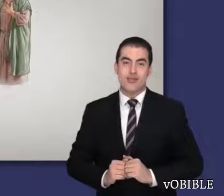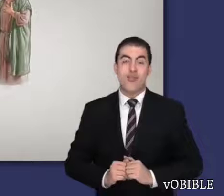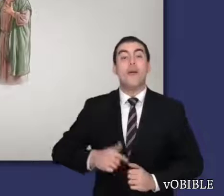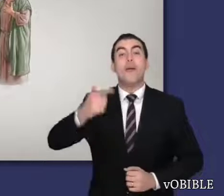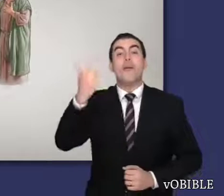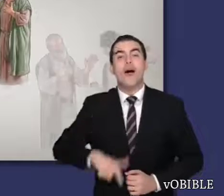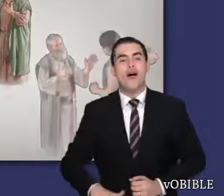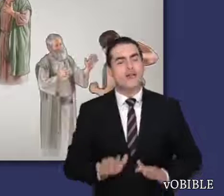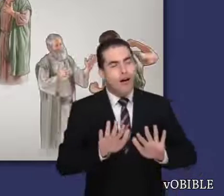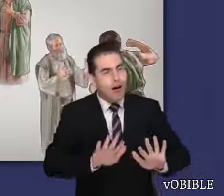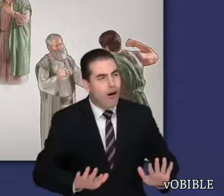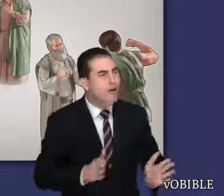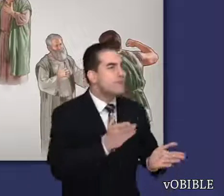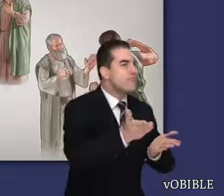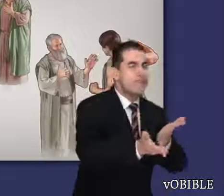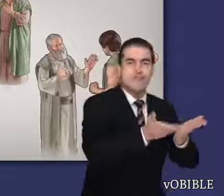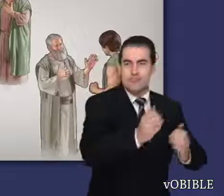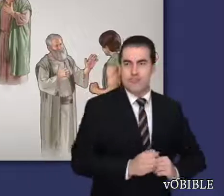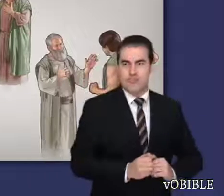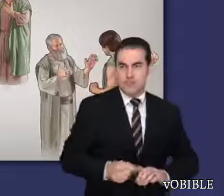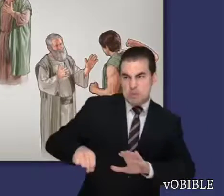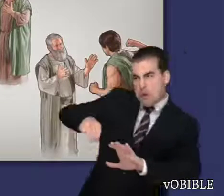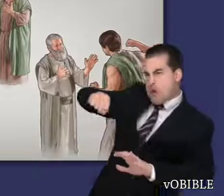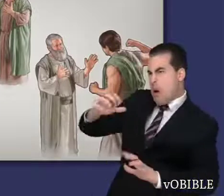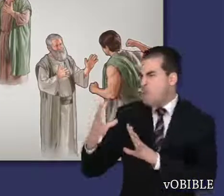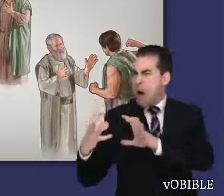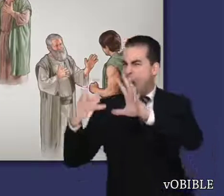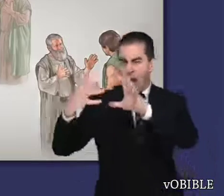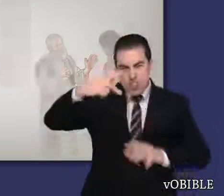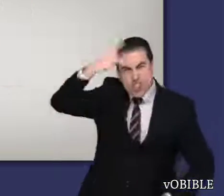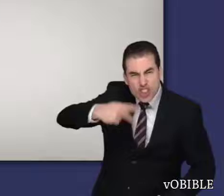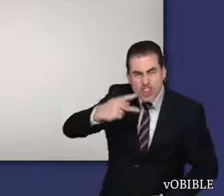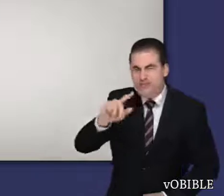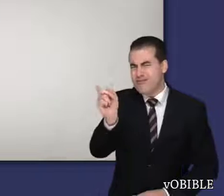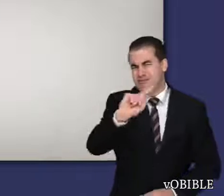ser razoáveis e brandos e que não deviam ser briguentos.